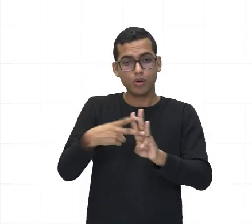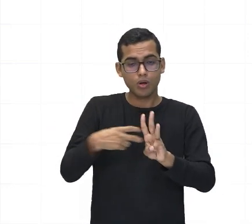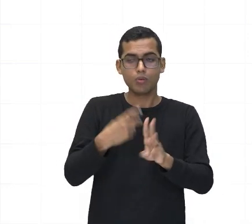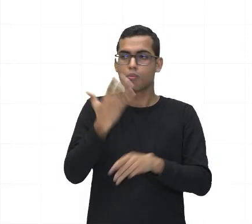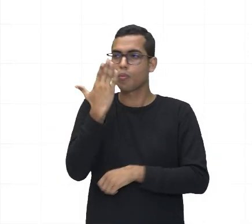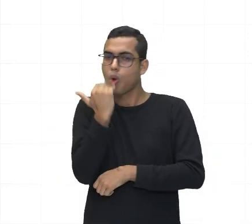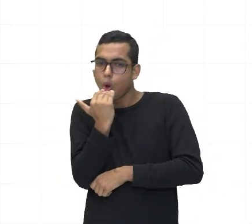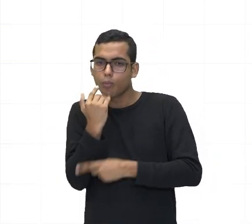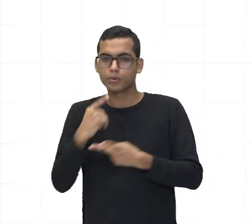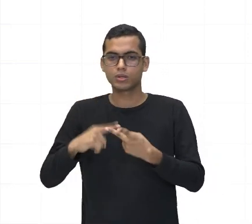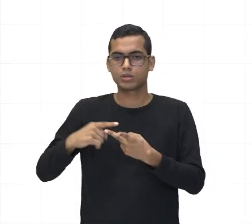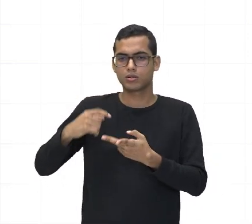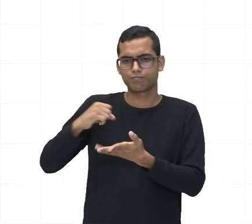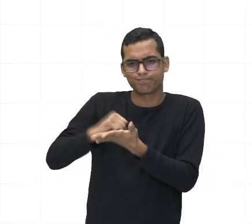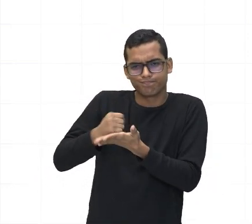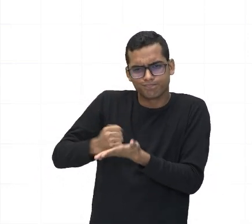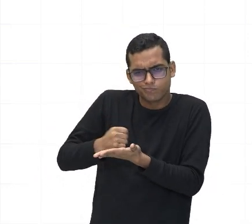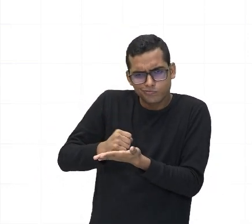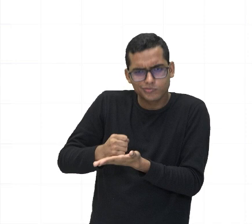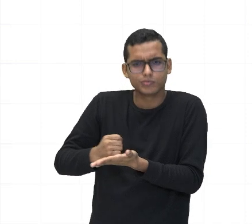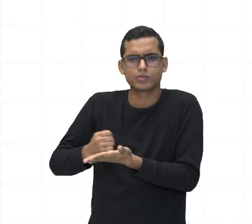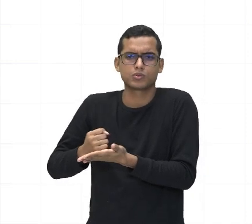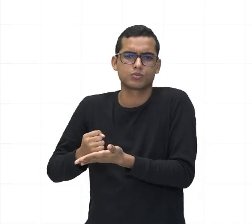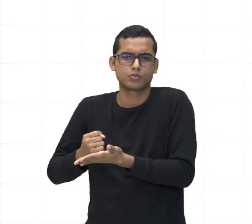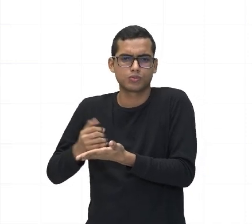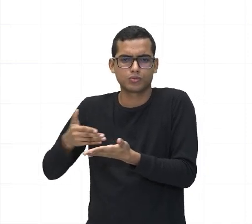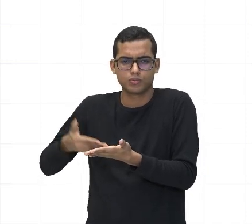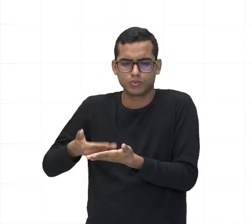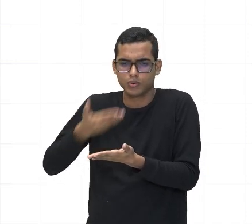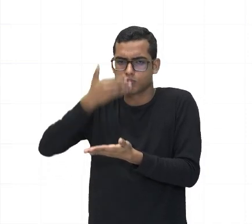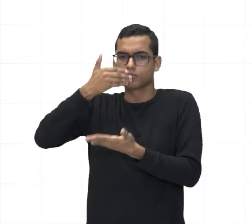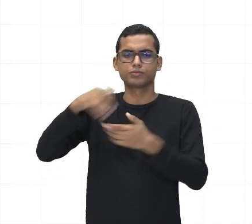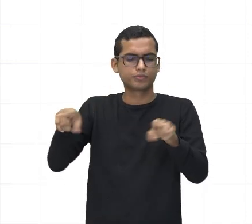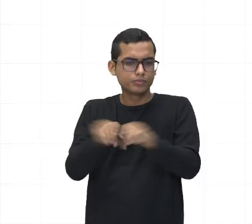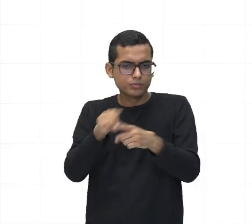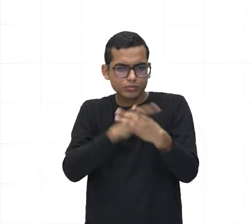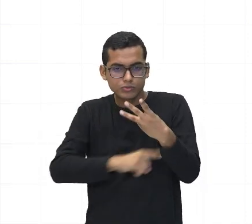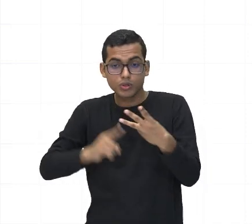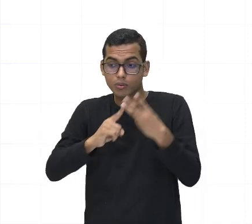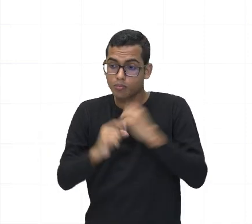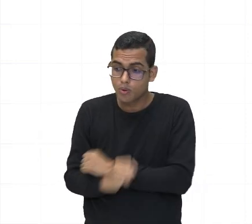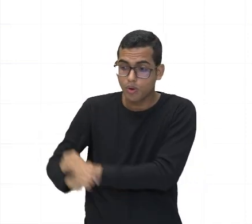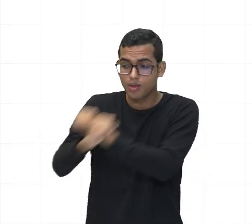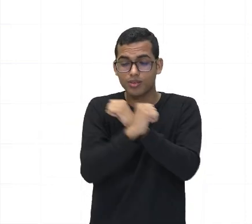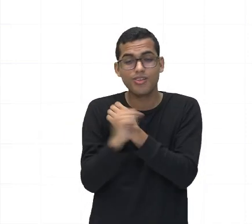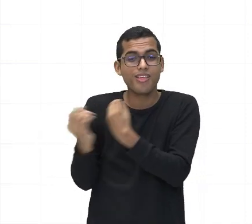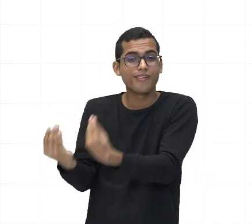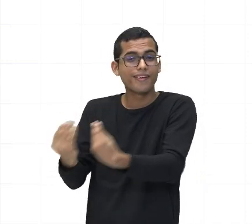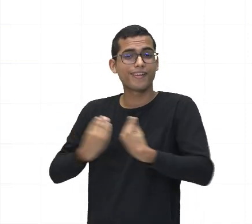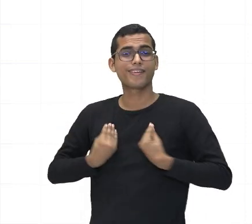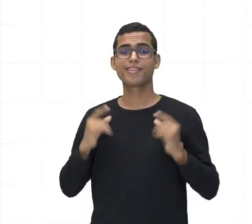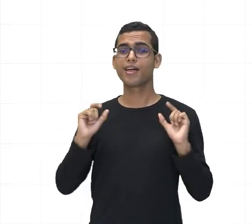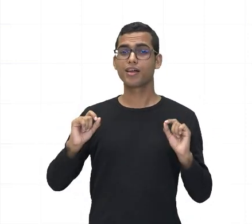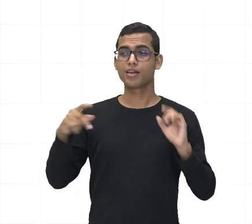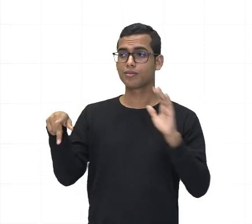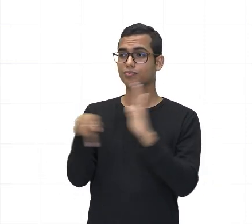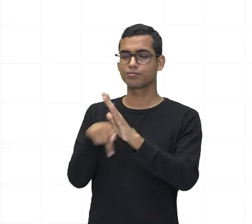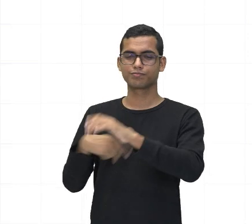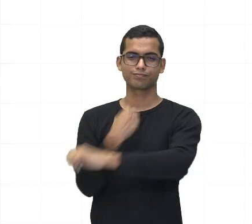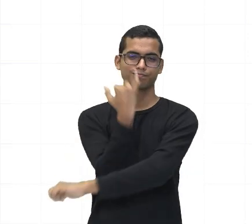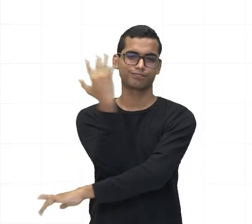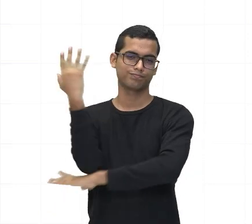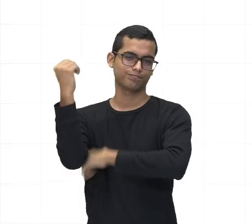proteção, sustento, as necessidades daquele povo, quem dá é a floresta. Por isso que há um respeito ao